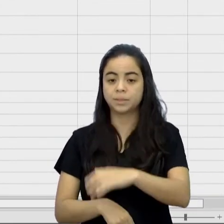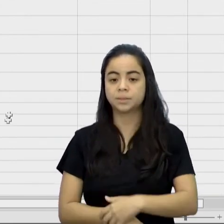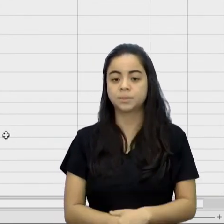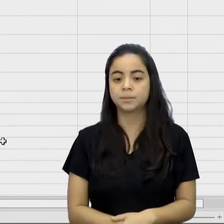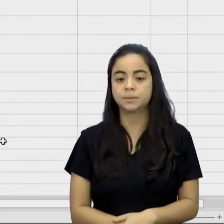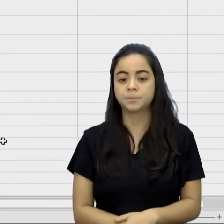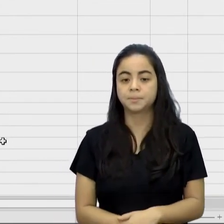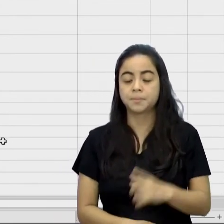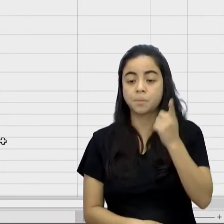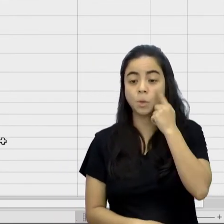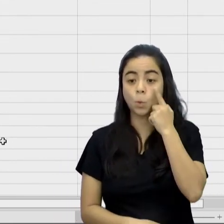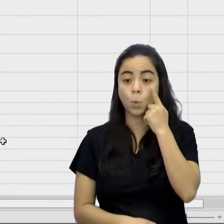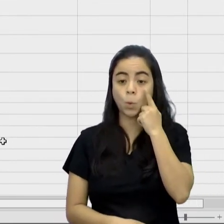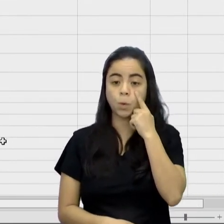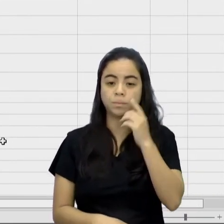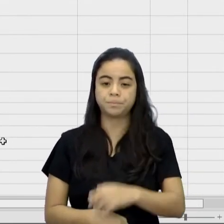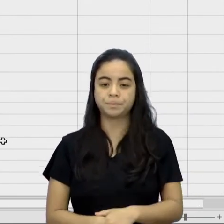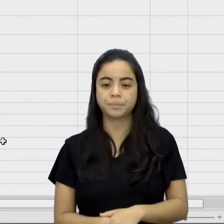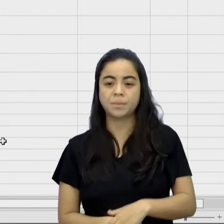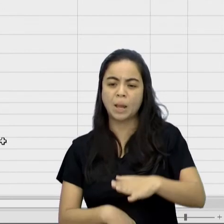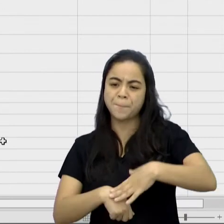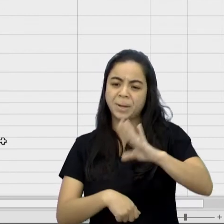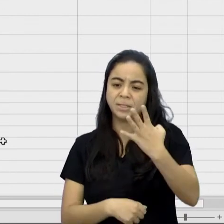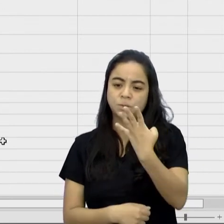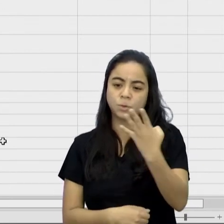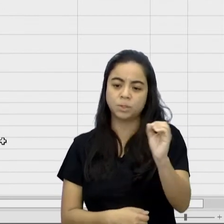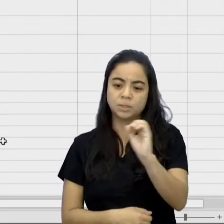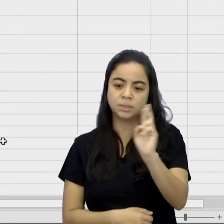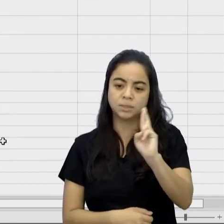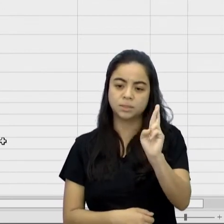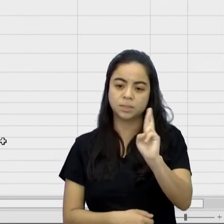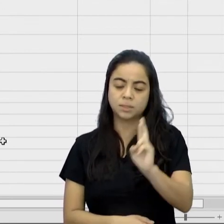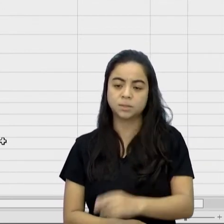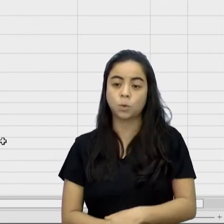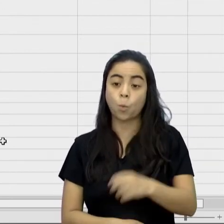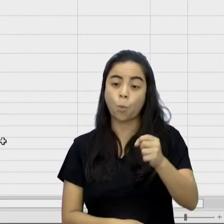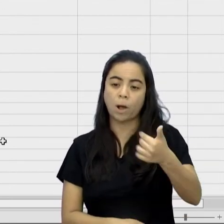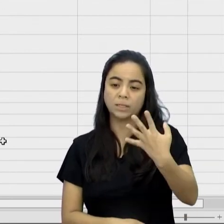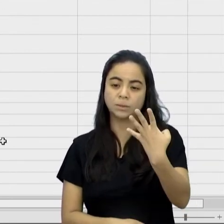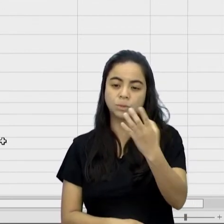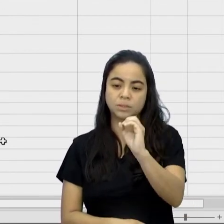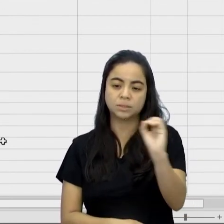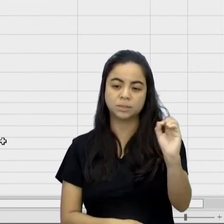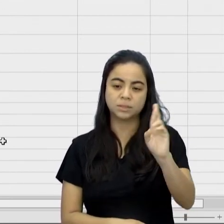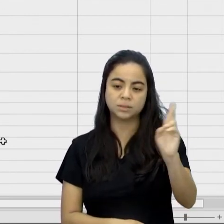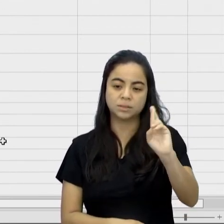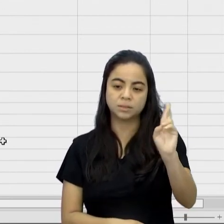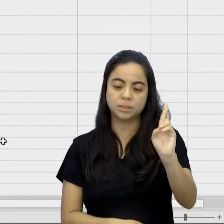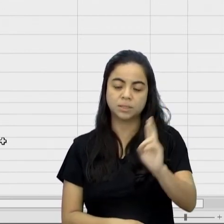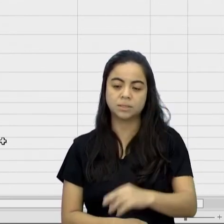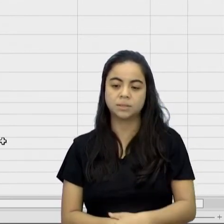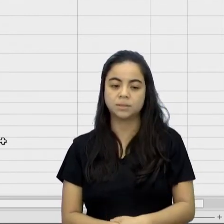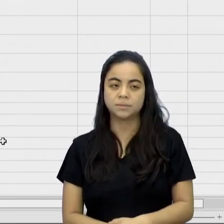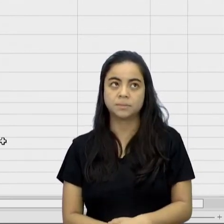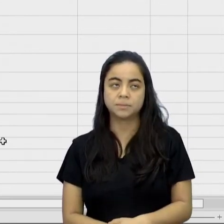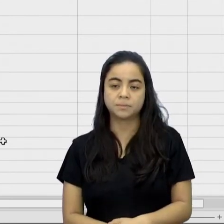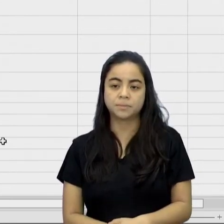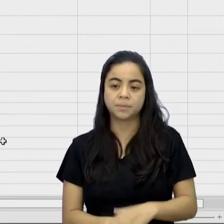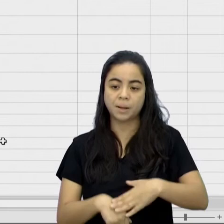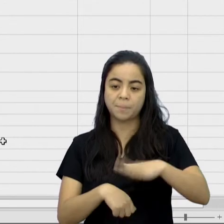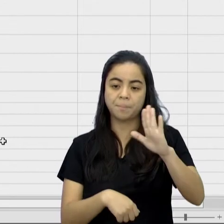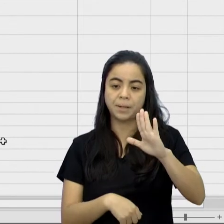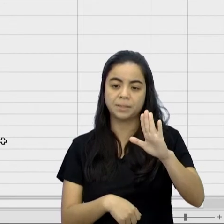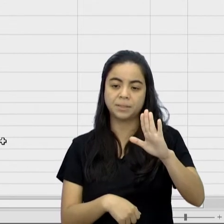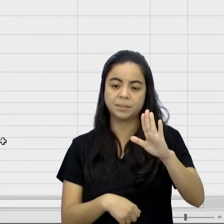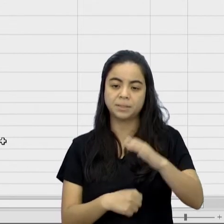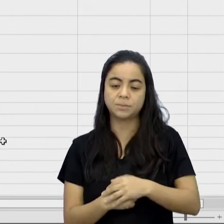só, a gente gastou quase 400, mais de 400 reais. Não, quase 400 reais, né? Gastamos quase R$400 a mais, lembrando